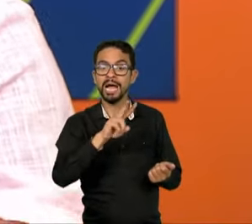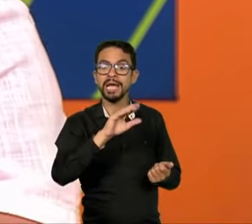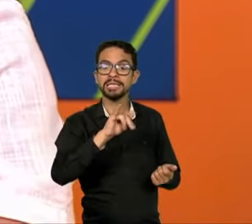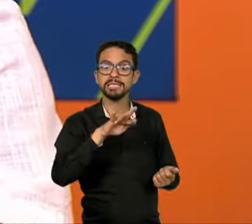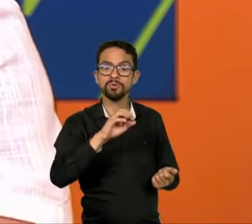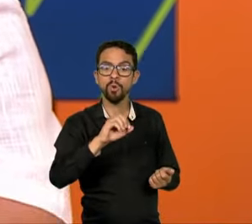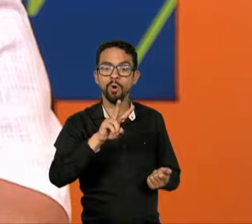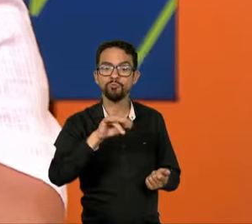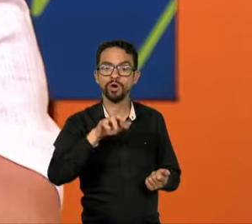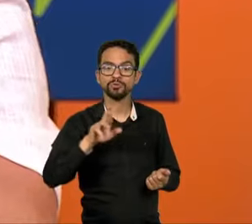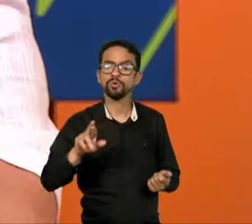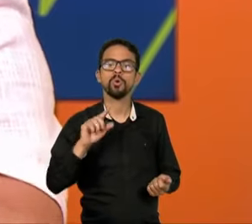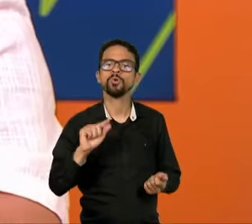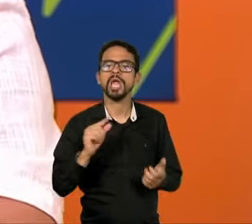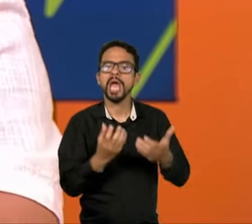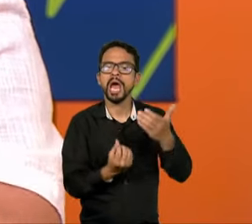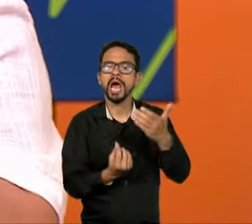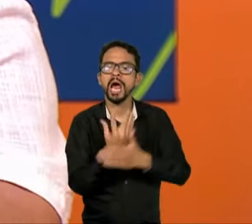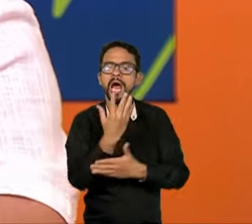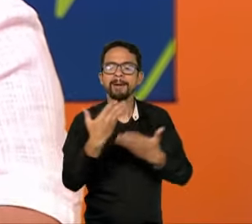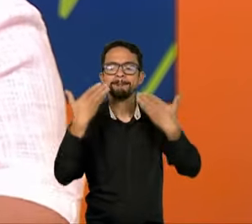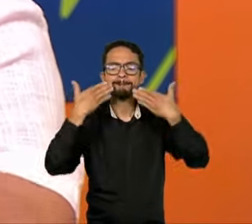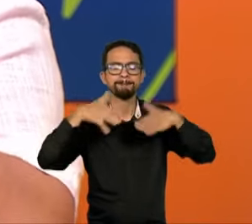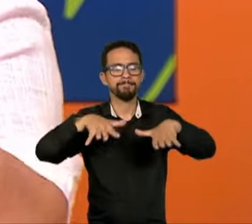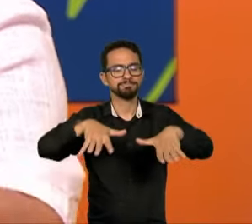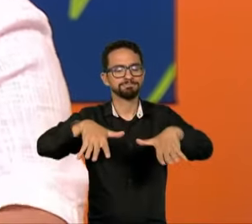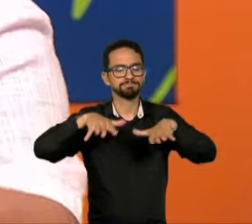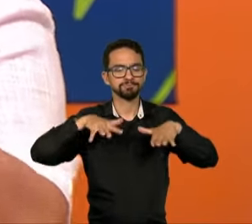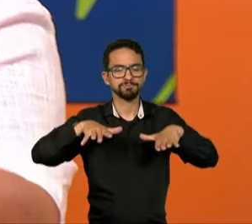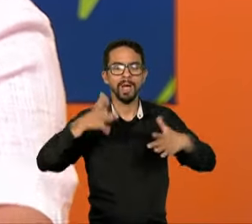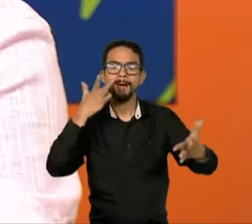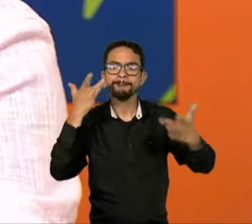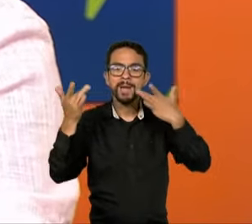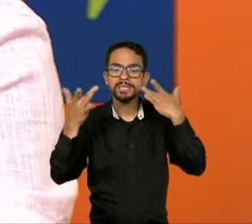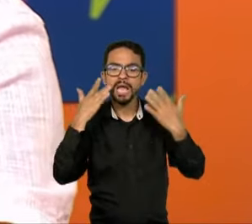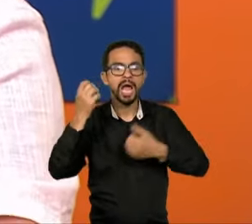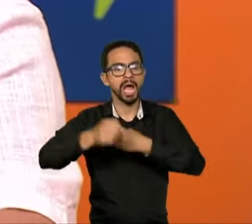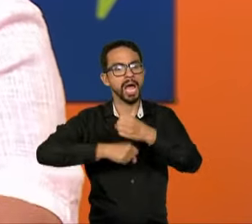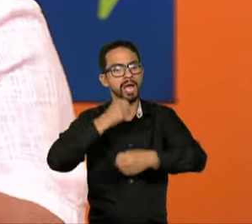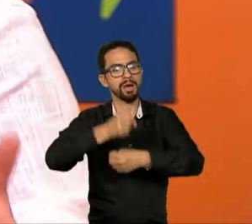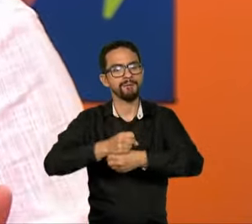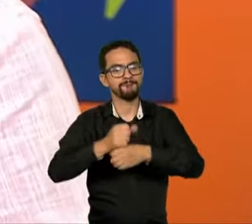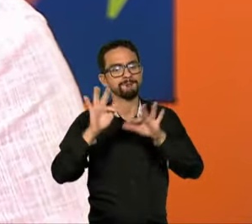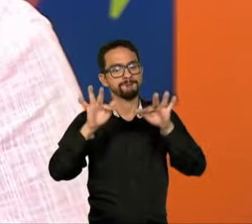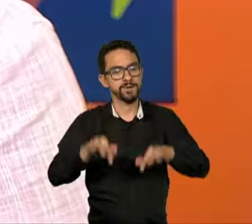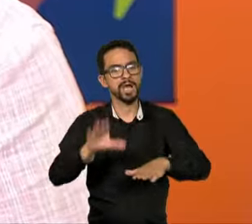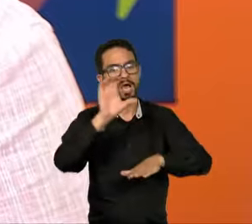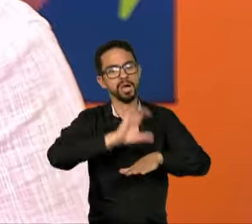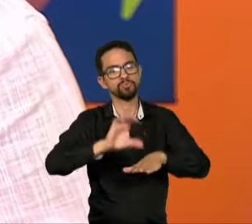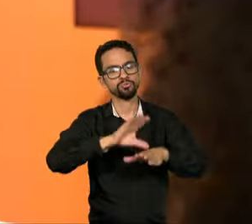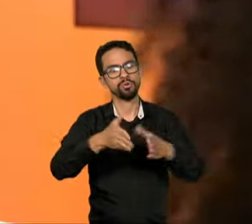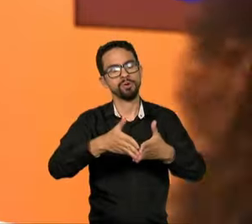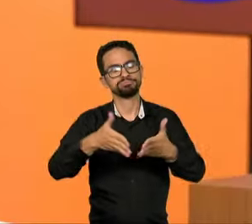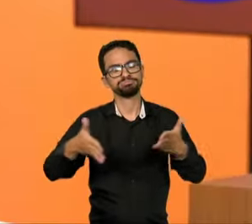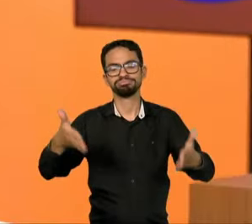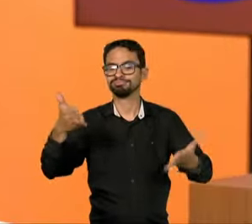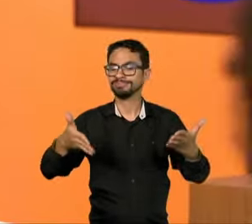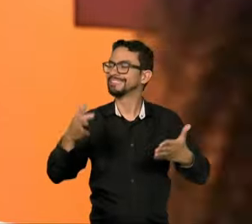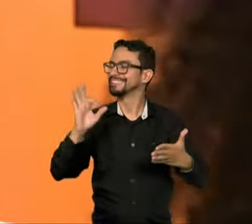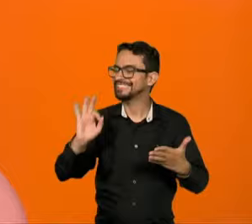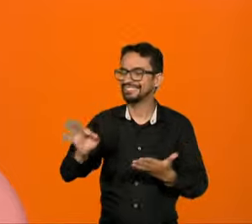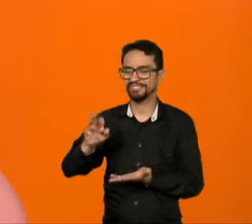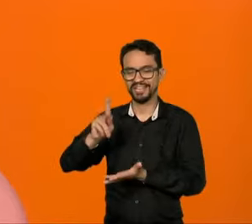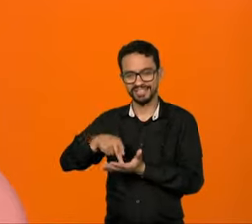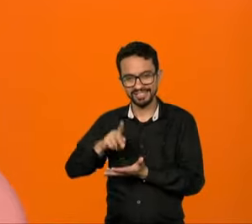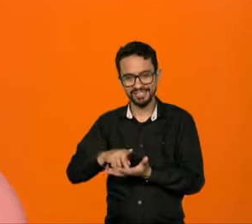montado para ser o palco de apresentação da peça de final de ano desse curso desse do curso, Perfeito. Exatamente, eu me lembro. E